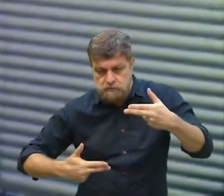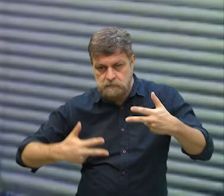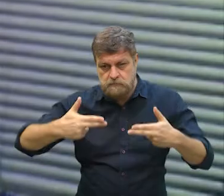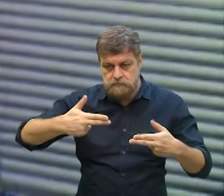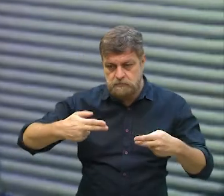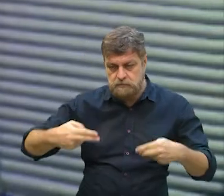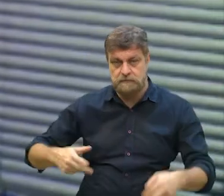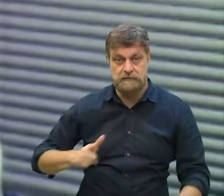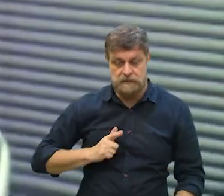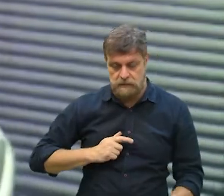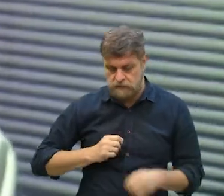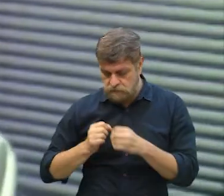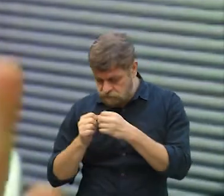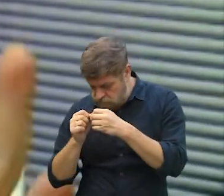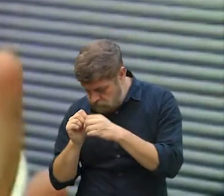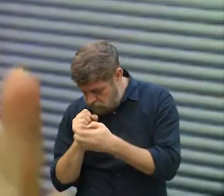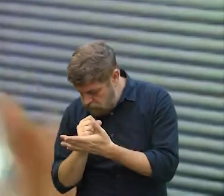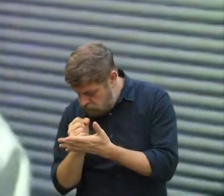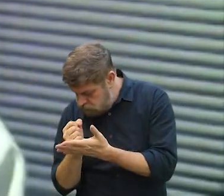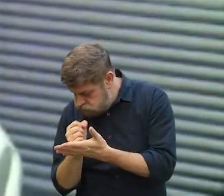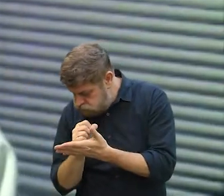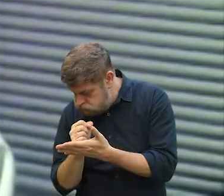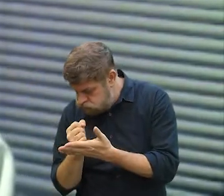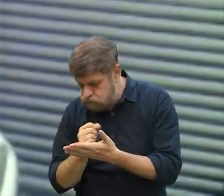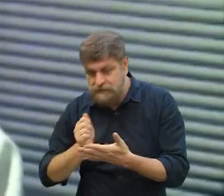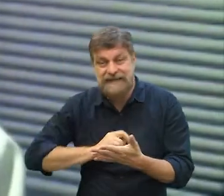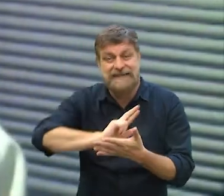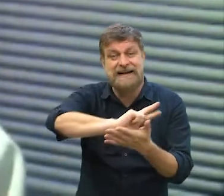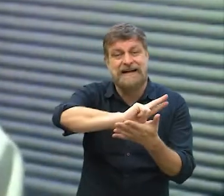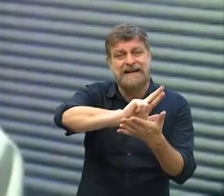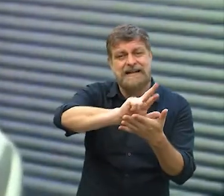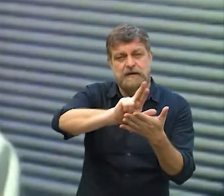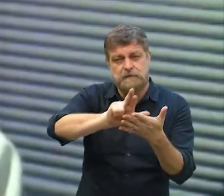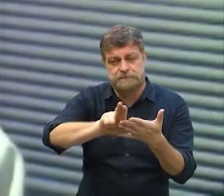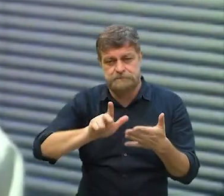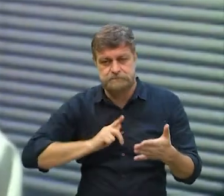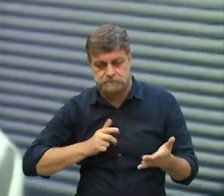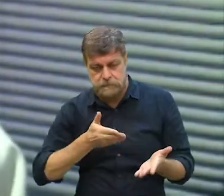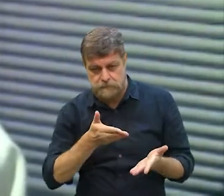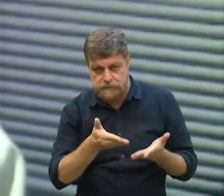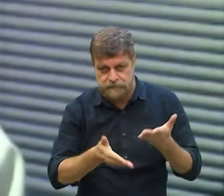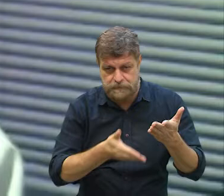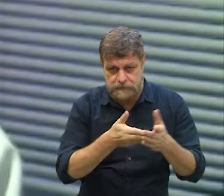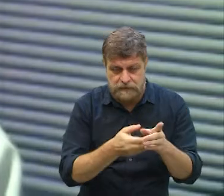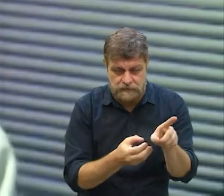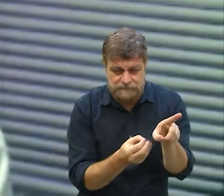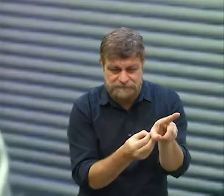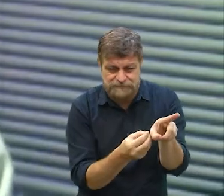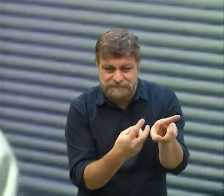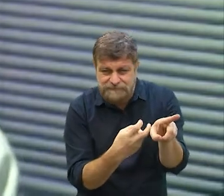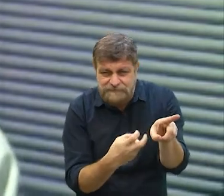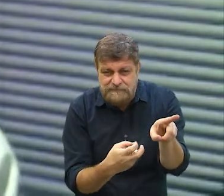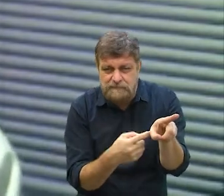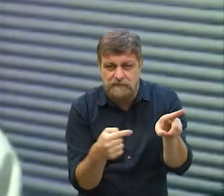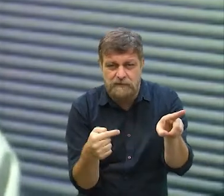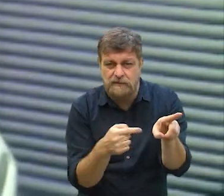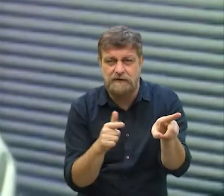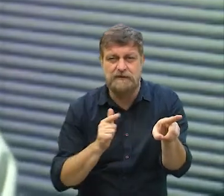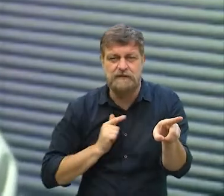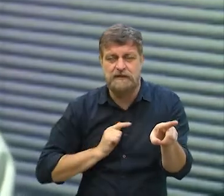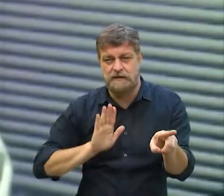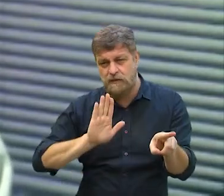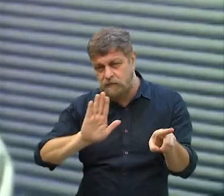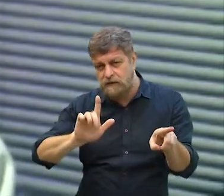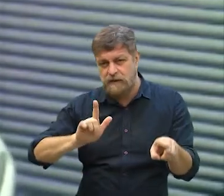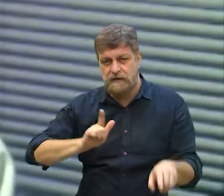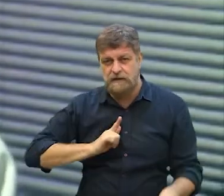também sou especializado. Então, você tem hoje todas as formas. Tem as formas para tratamento de tumores minimamente invasivos, que você tem